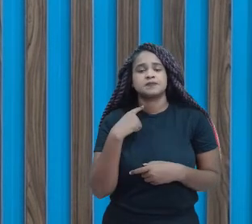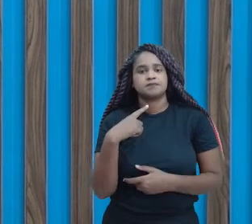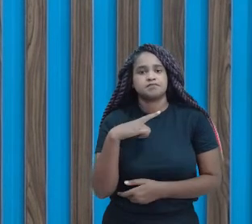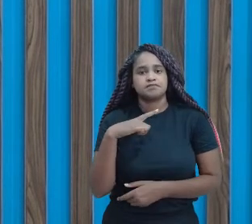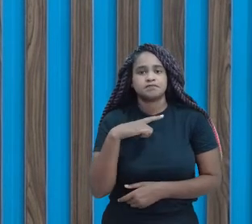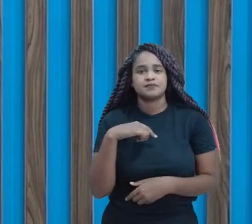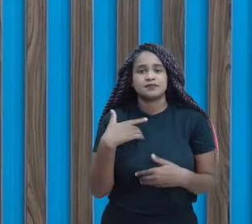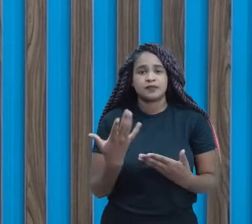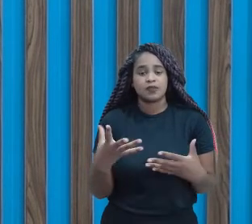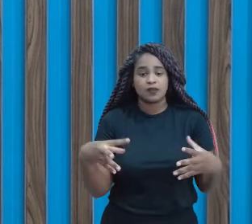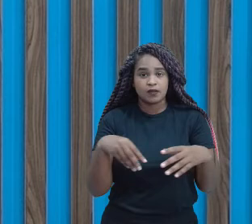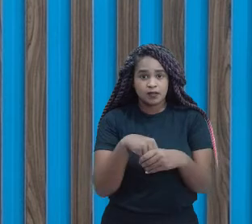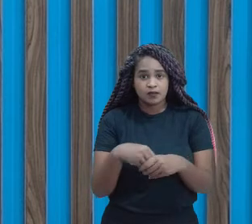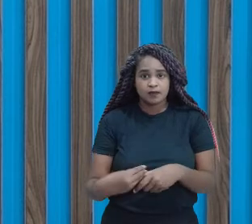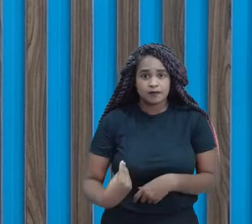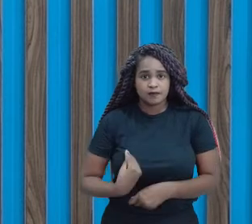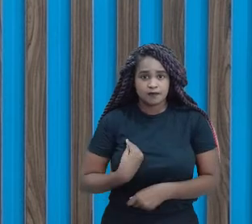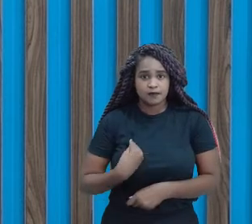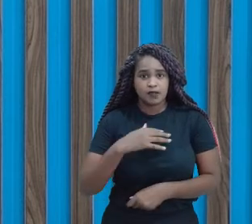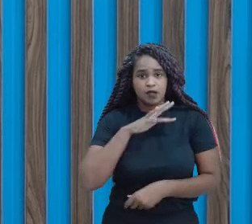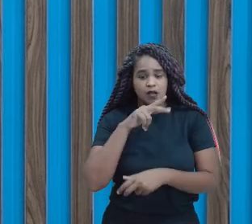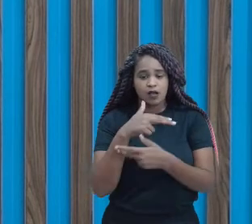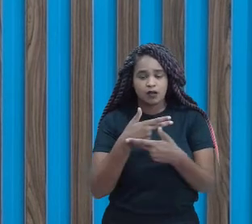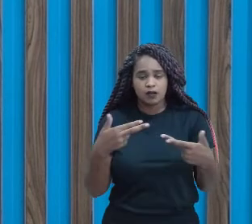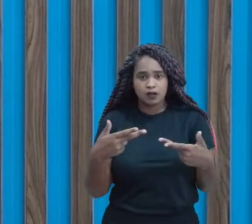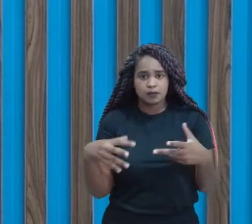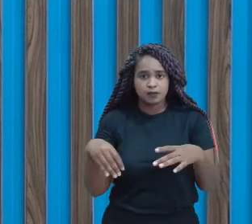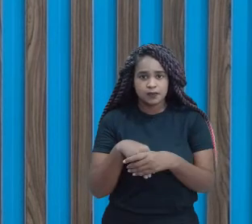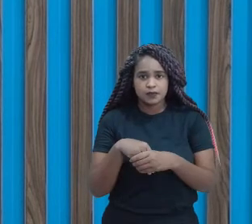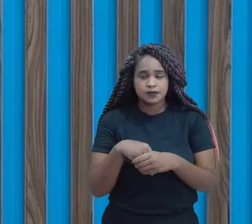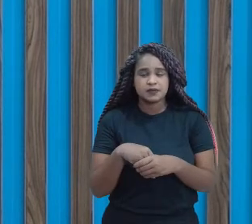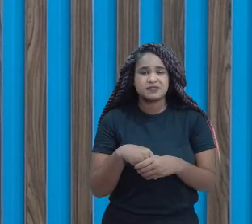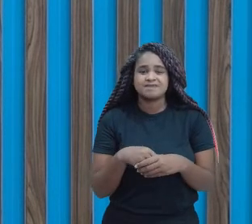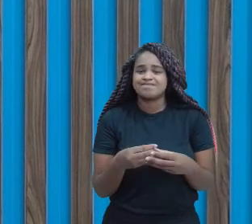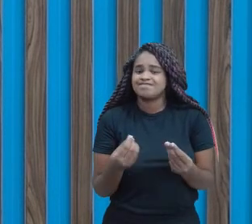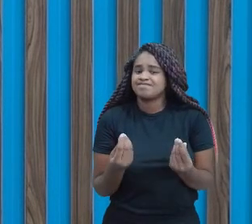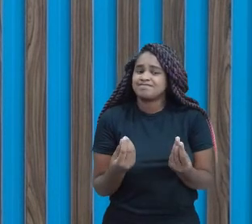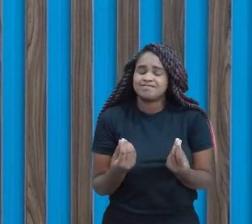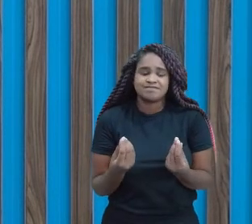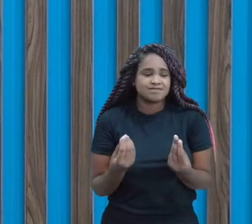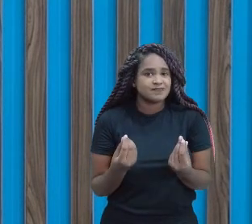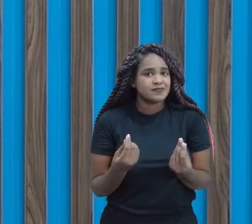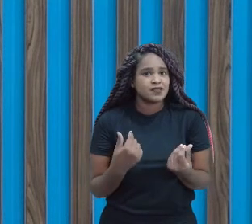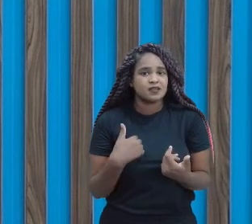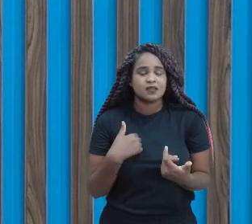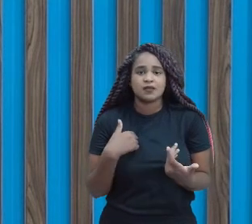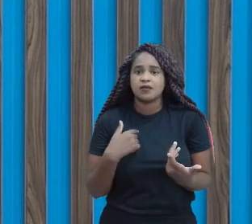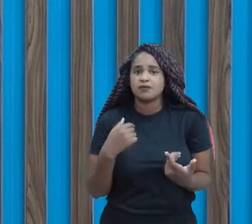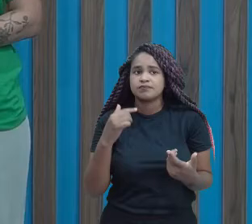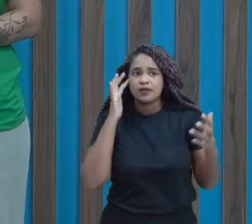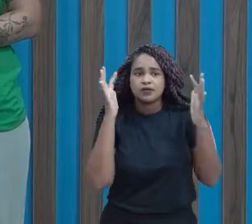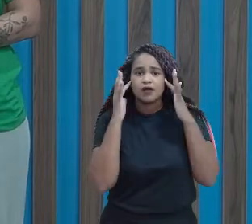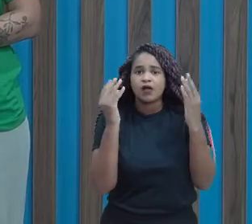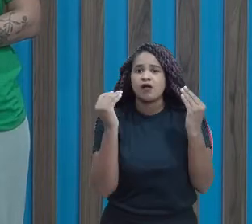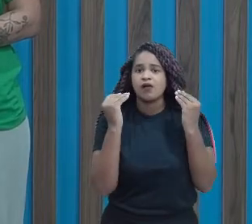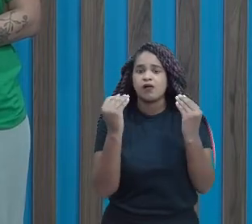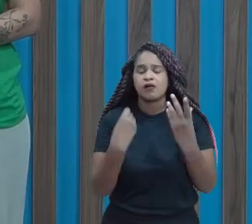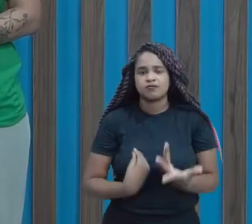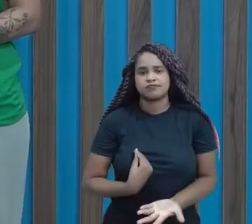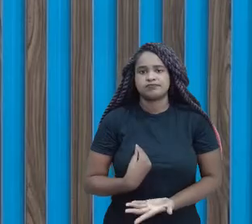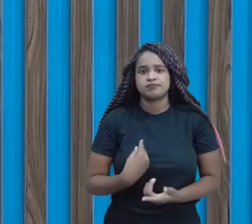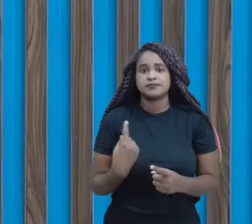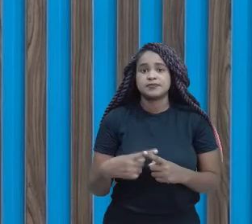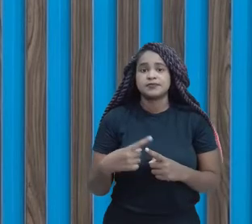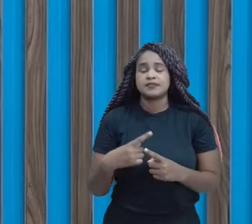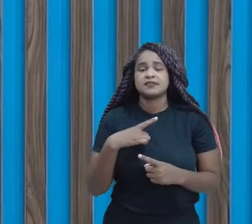a biodiversidade marinha nessa região, eu não sei como ainda existe. Porque os